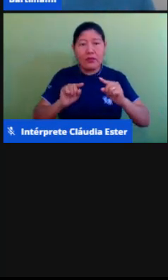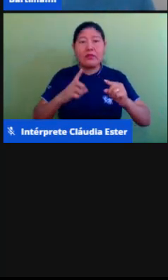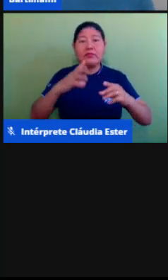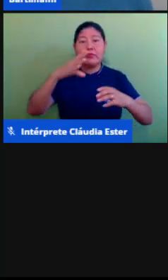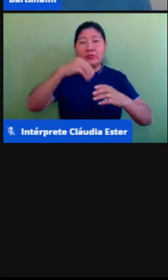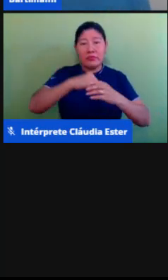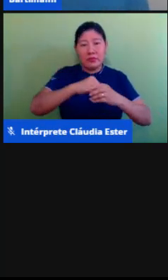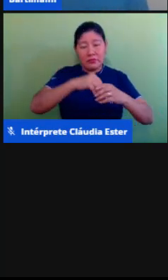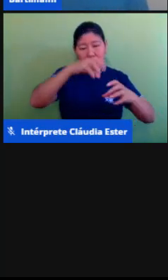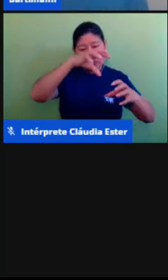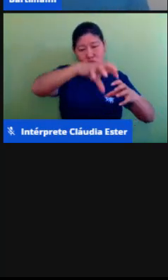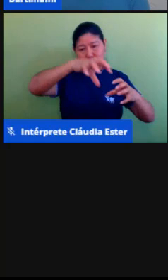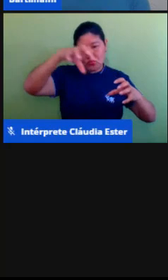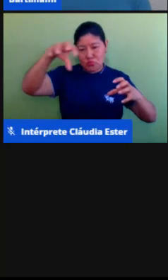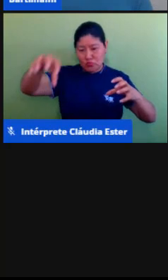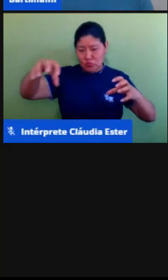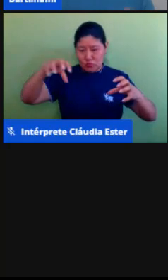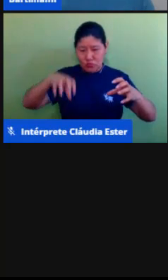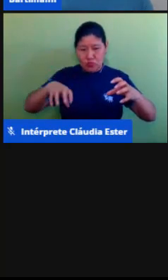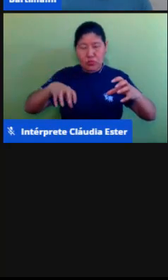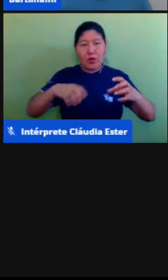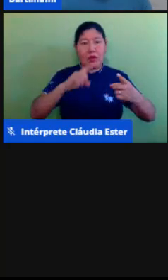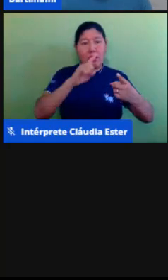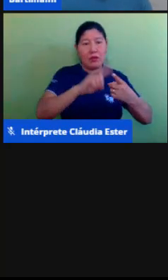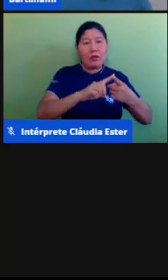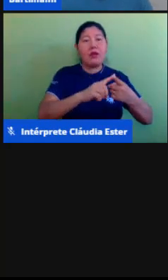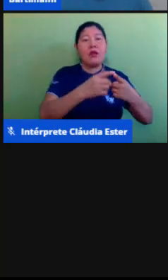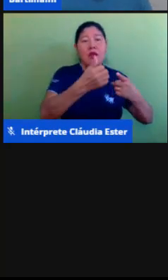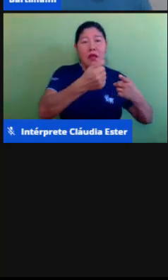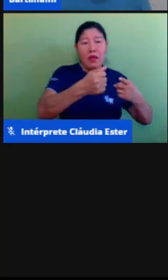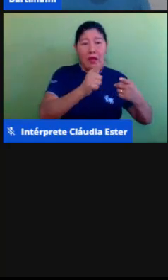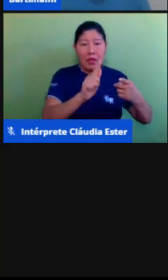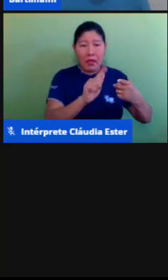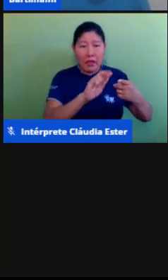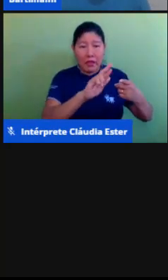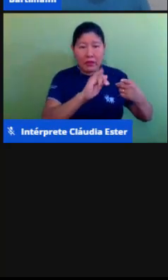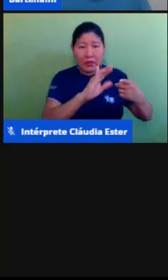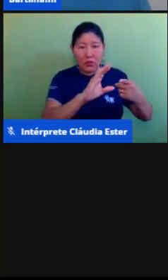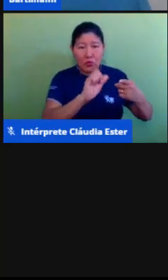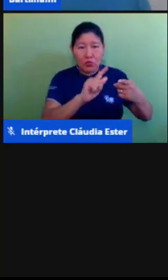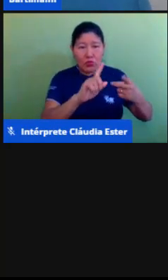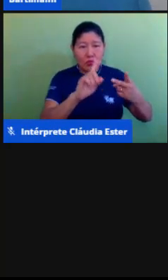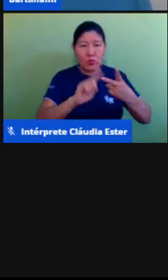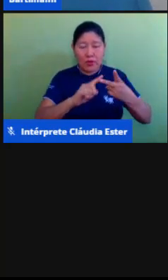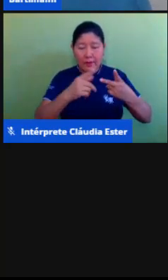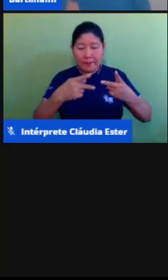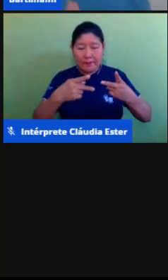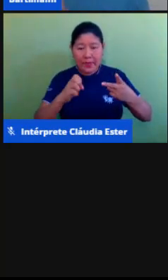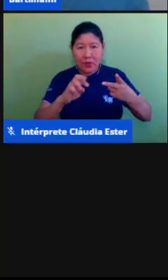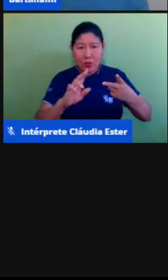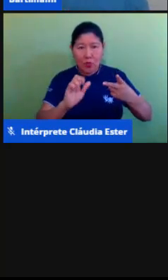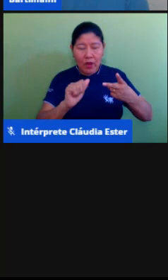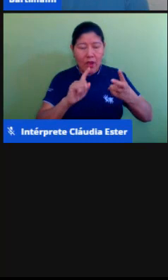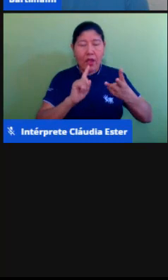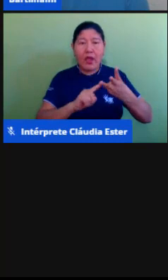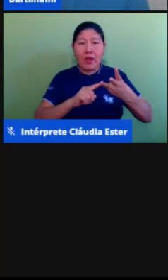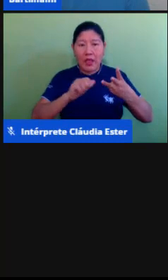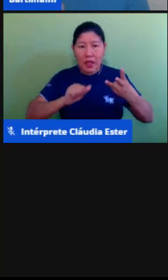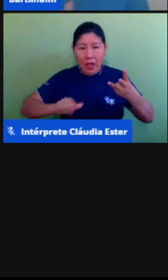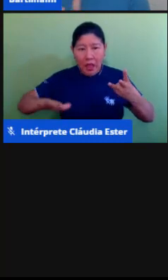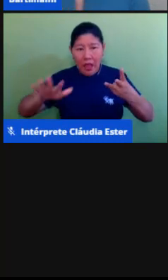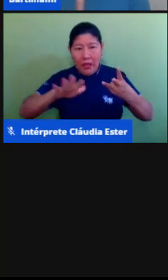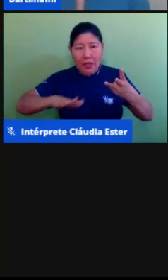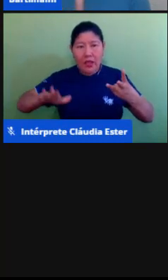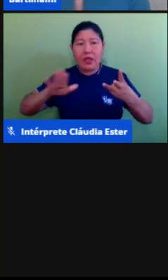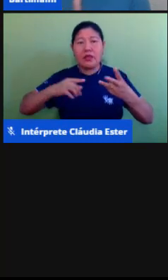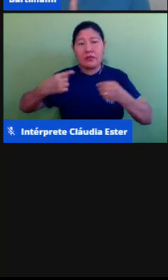classes de agricultura, pecuária, uso do solo urbano e etc. Passa-se, então, para a